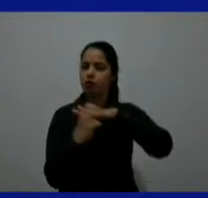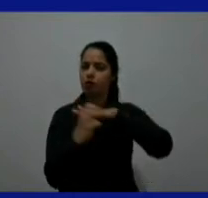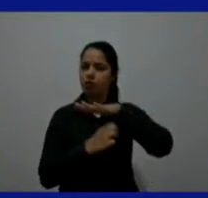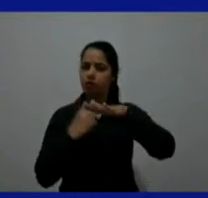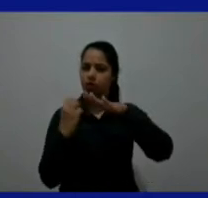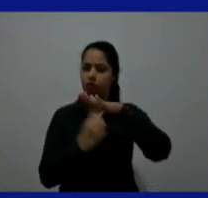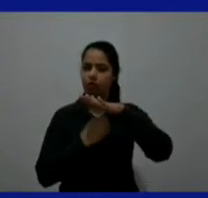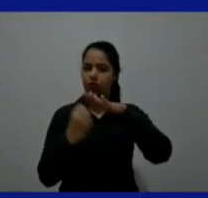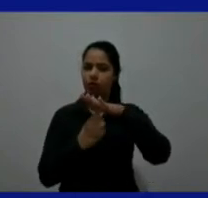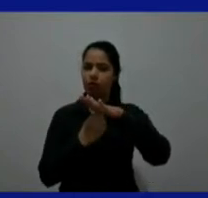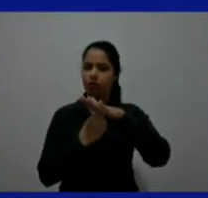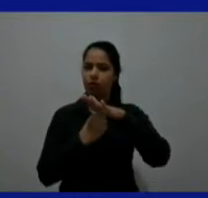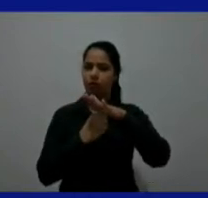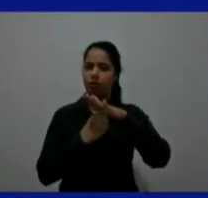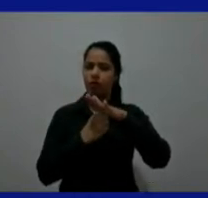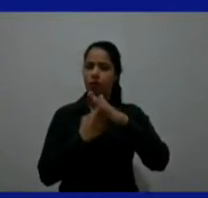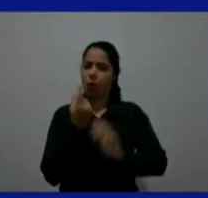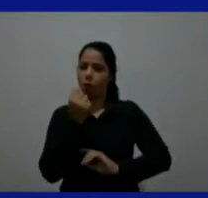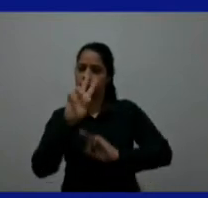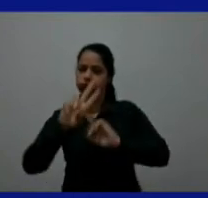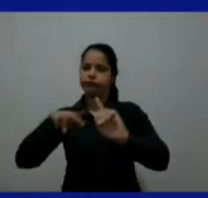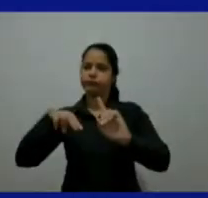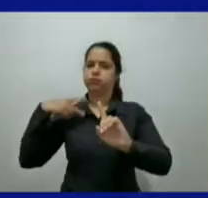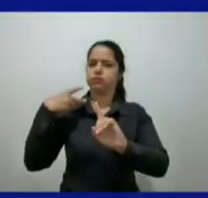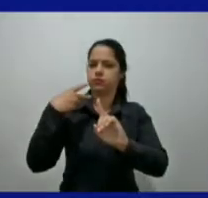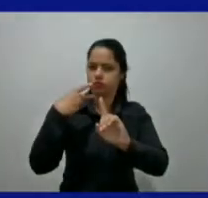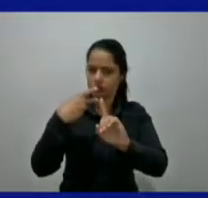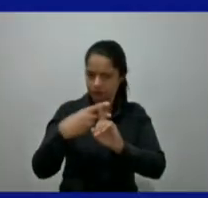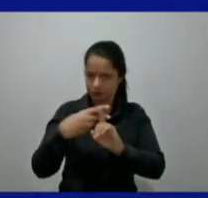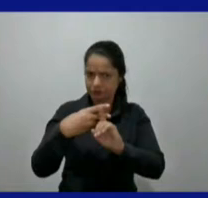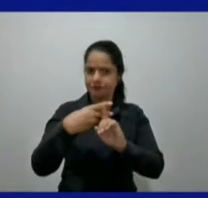não promover o bem-estar social.